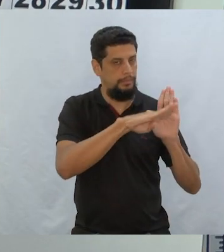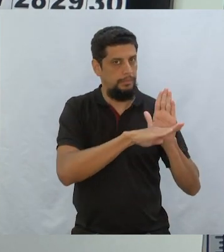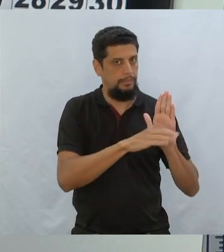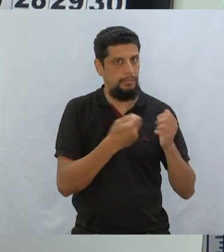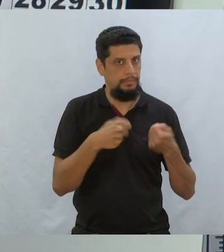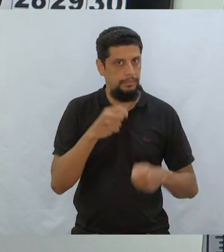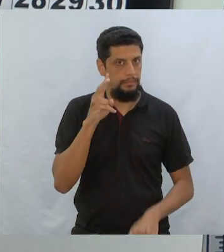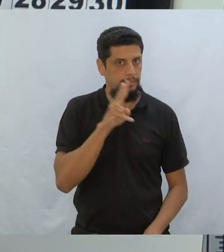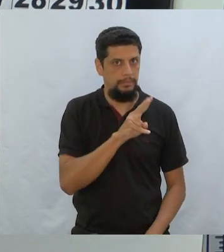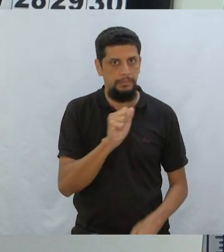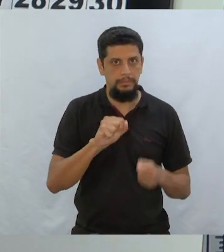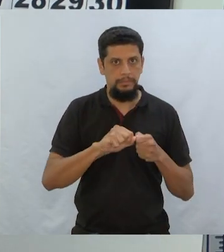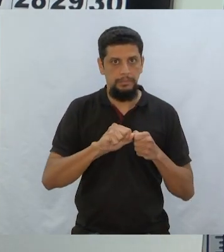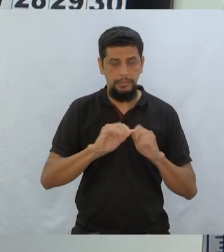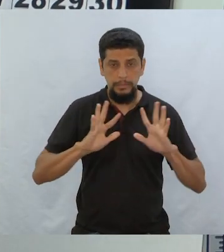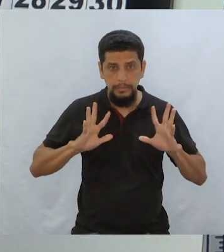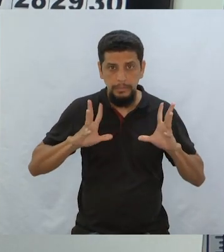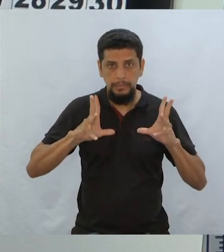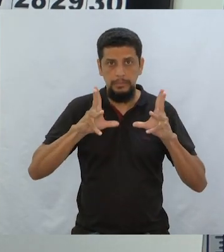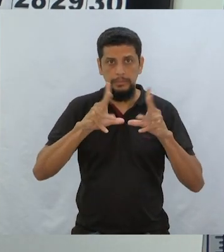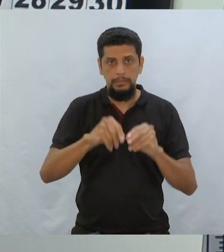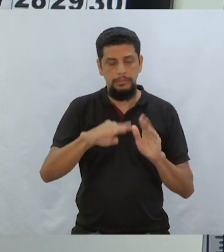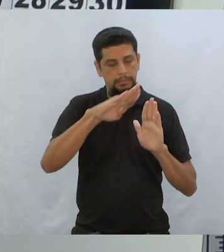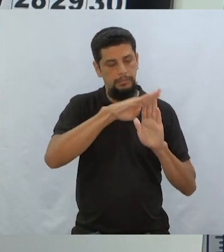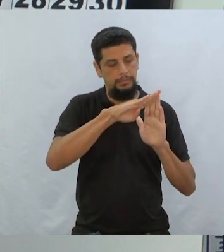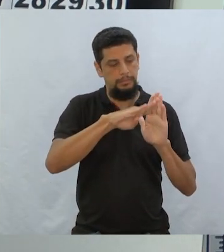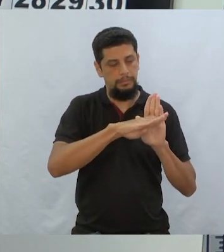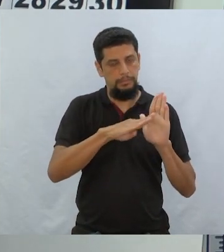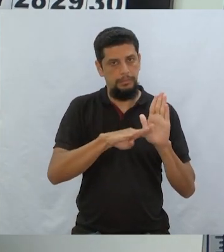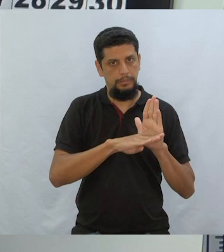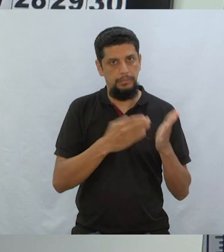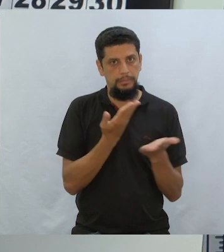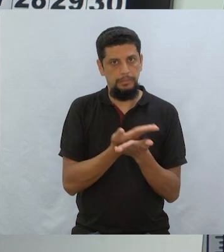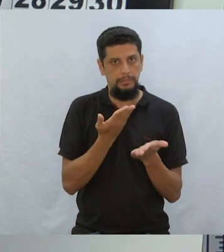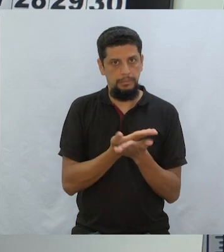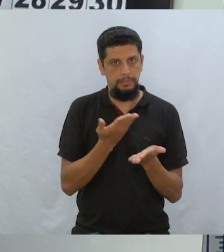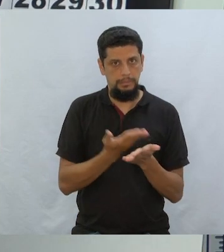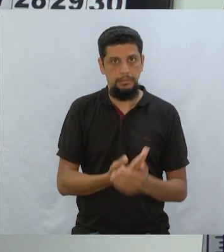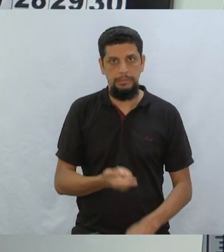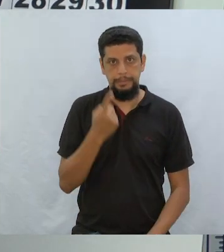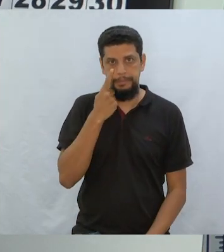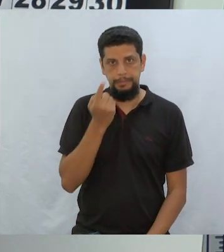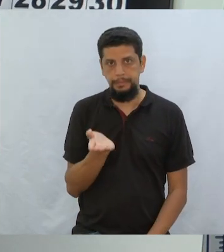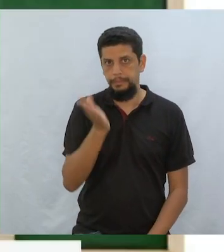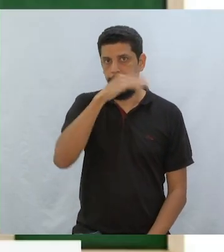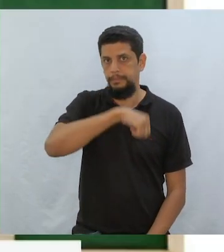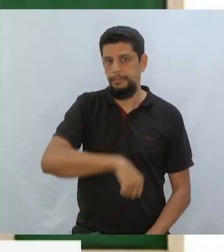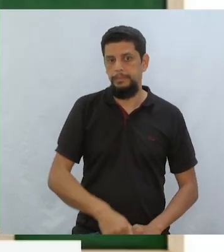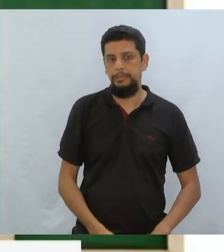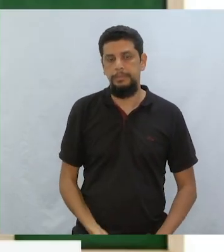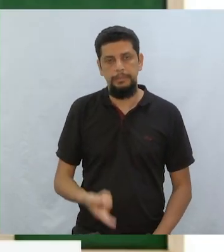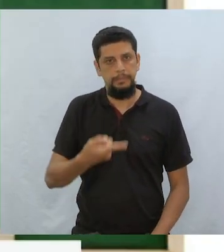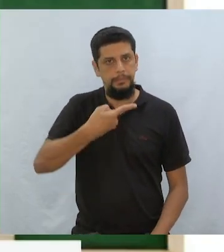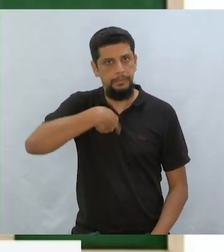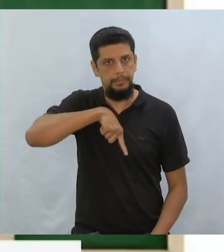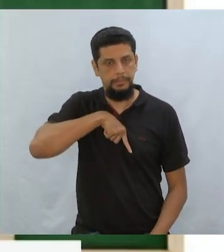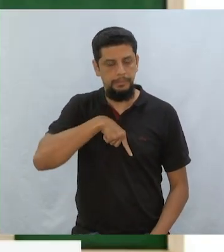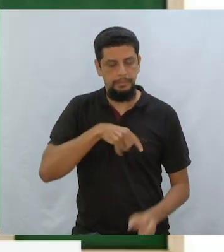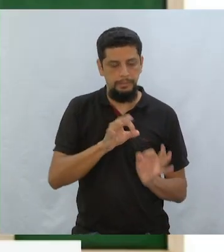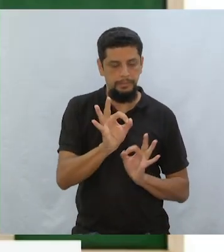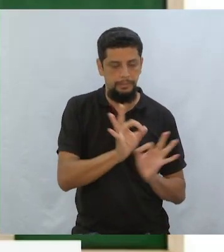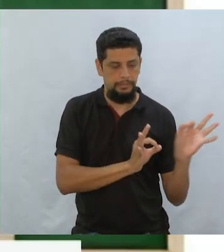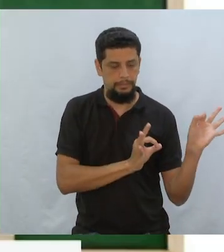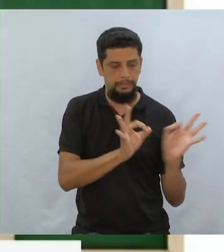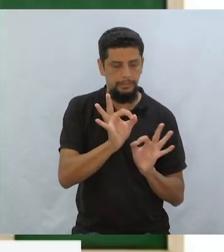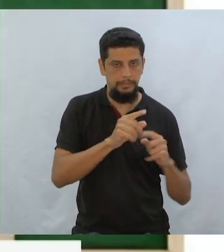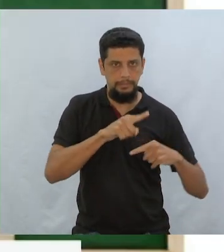que a gente precisa ver se a gente fez tudo da nossa rotina hoje, na nossa aula. Vamos conferir? Nós organizamos